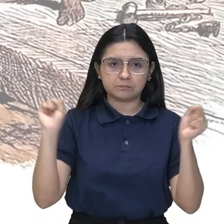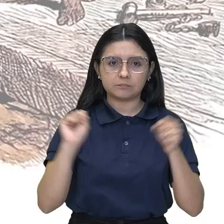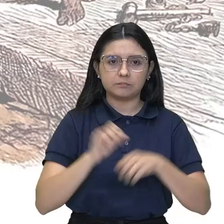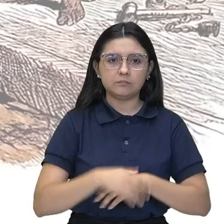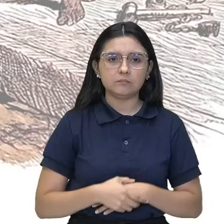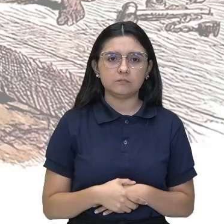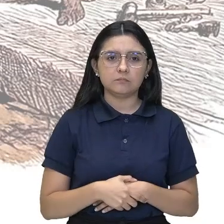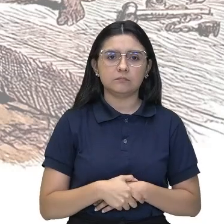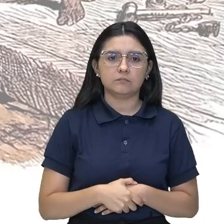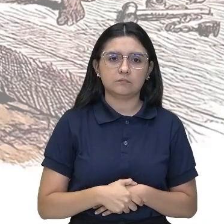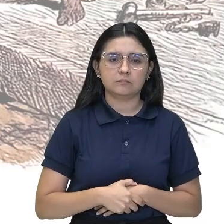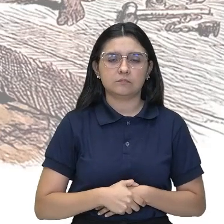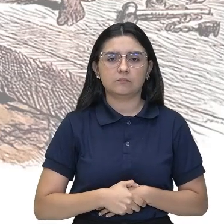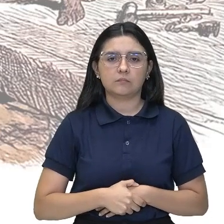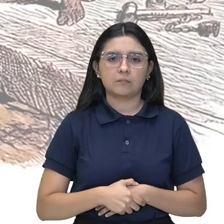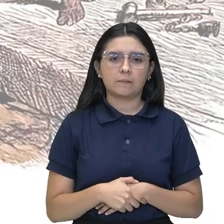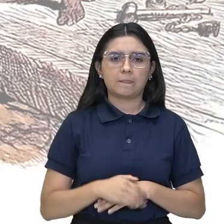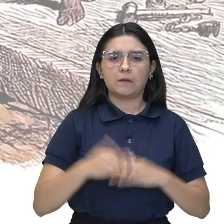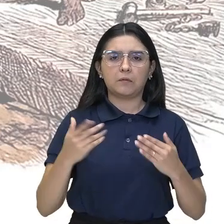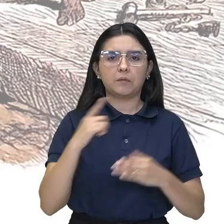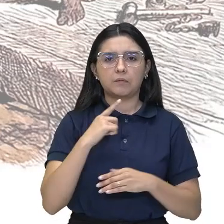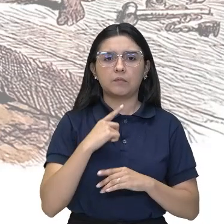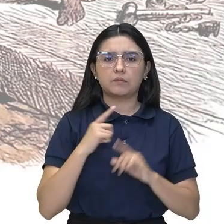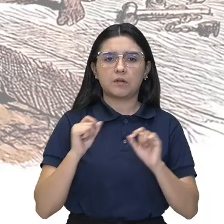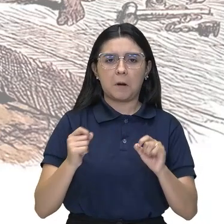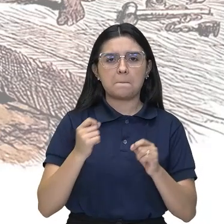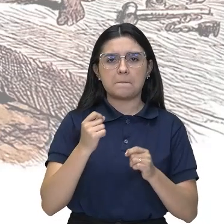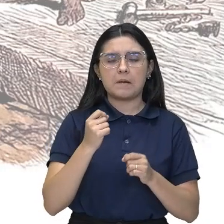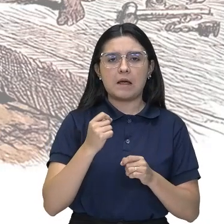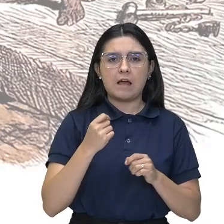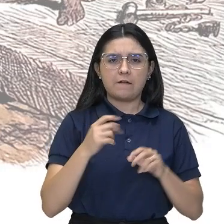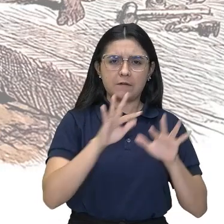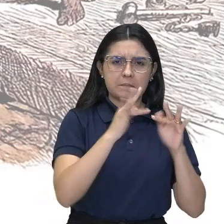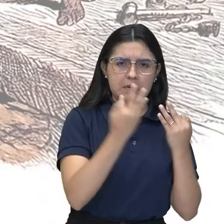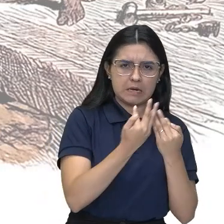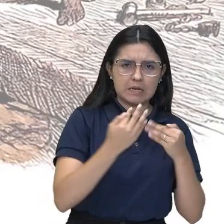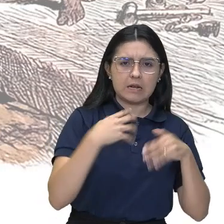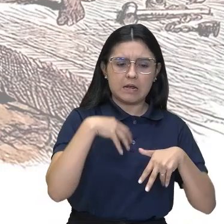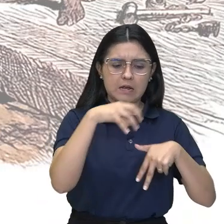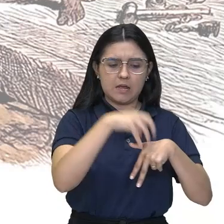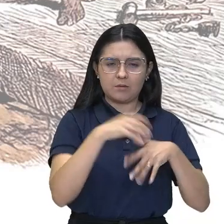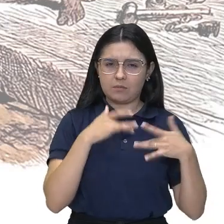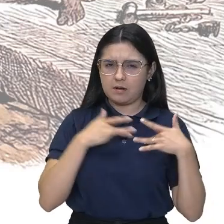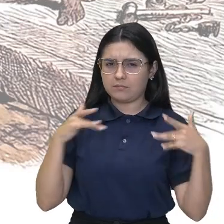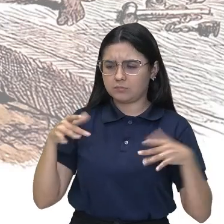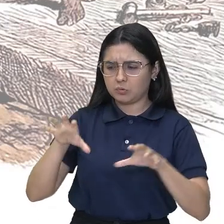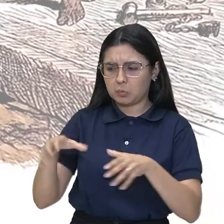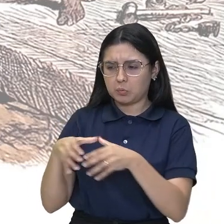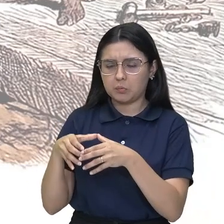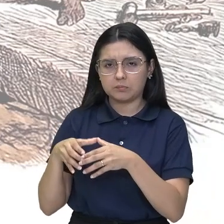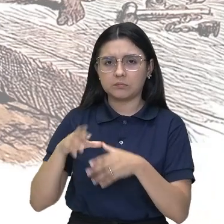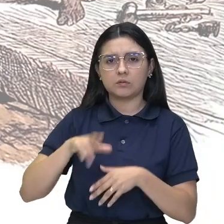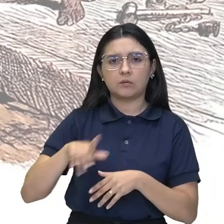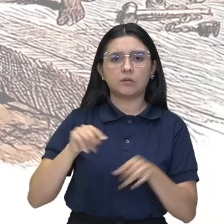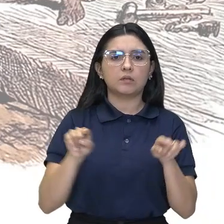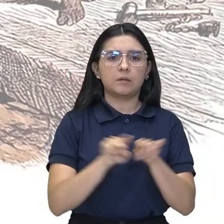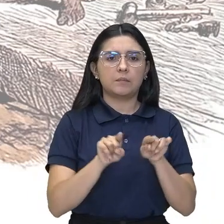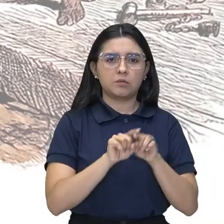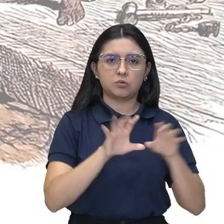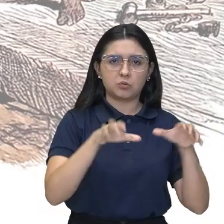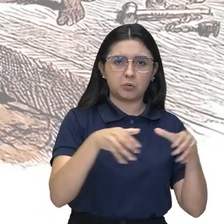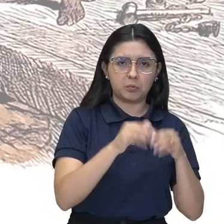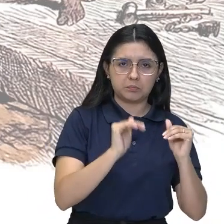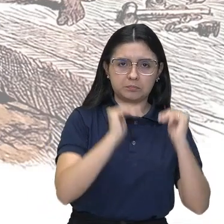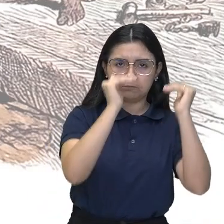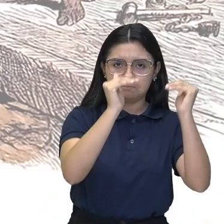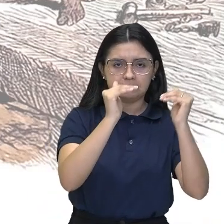obra de humanismo, né, ou benevolência da família real, e nem da elite, das elites dominantes,